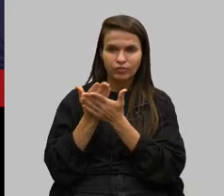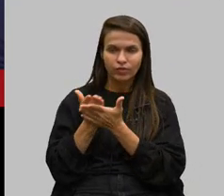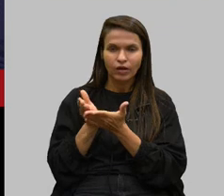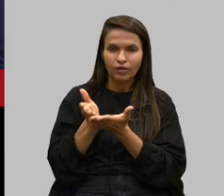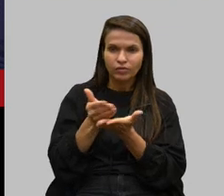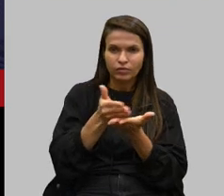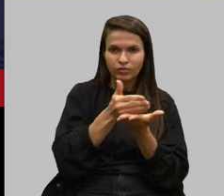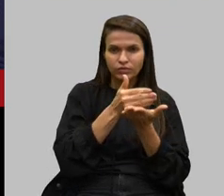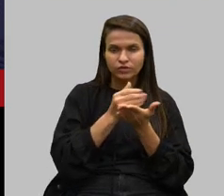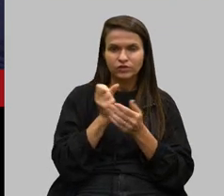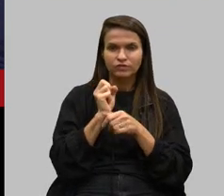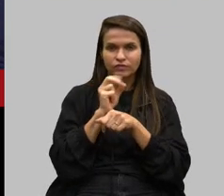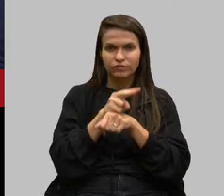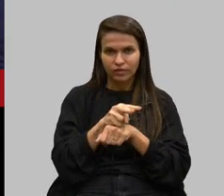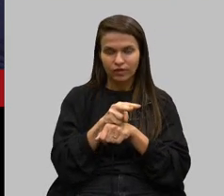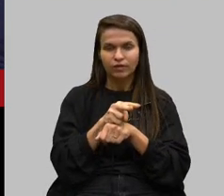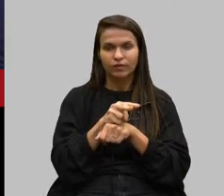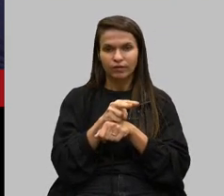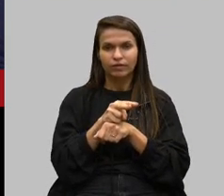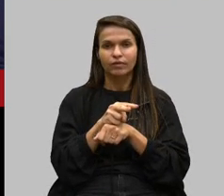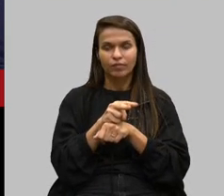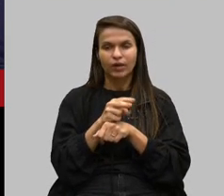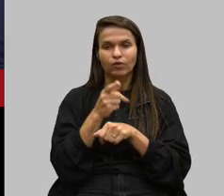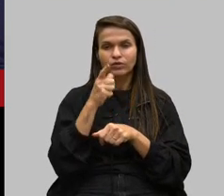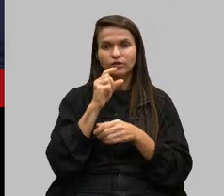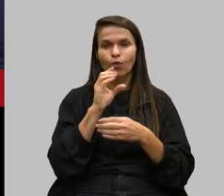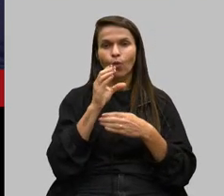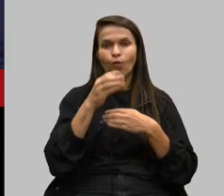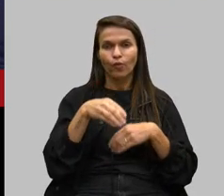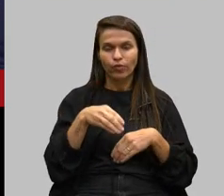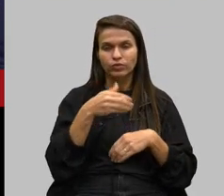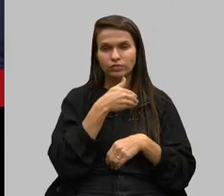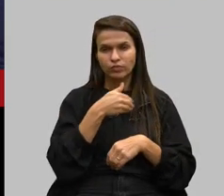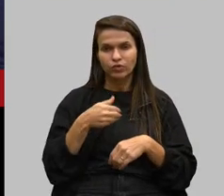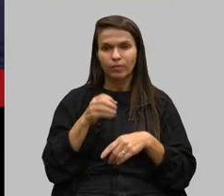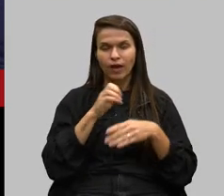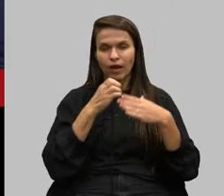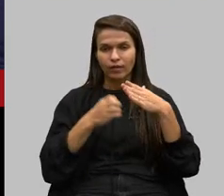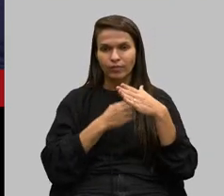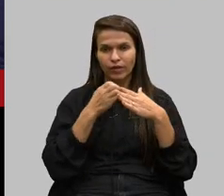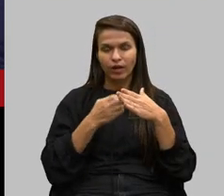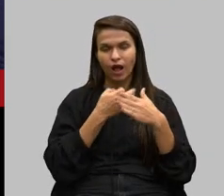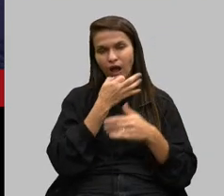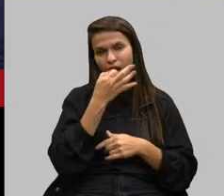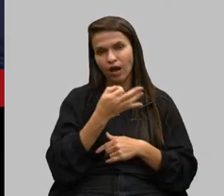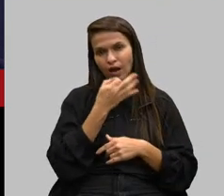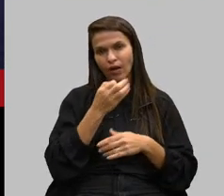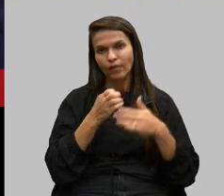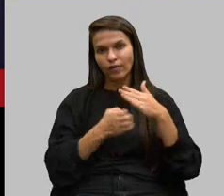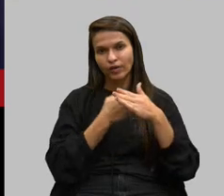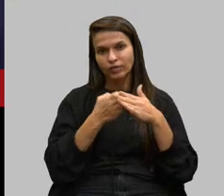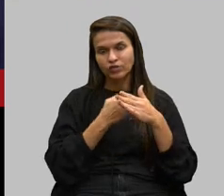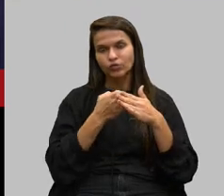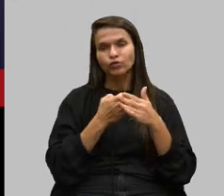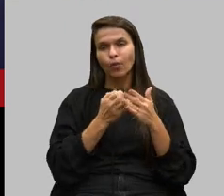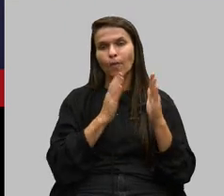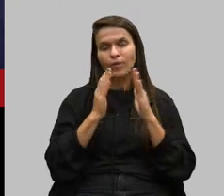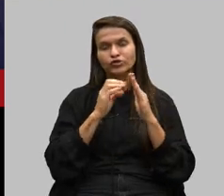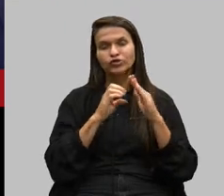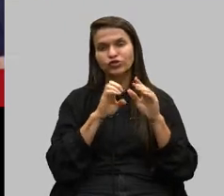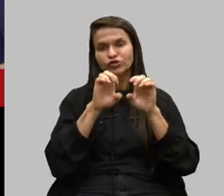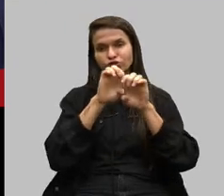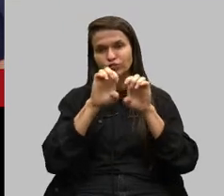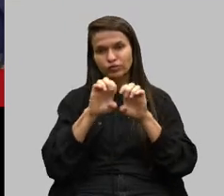vagas necessárias para provimento de concurso público para a empresa argumentando que a empresa estaria em fase de estruturação o que